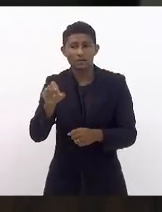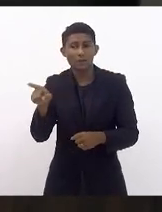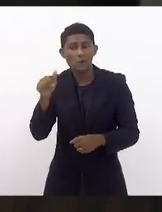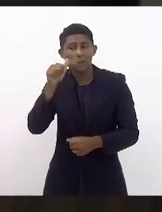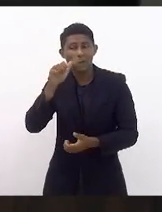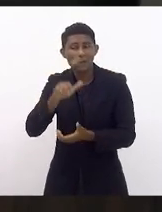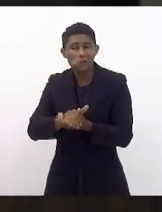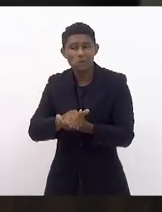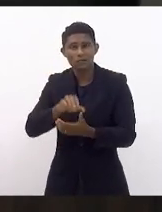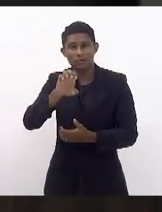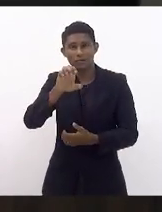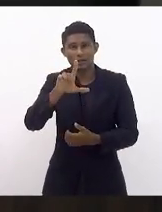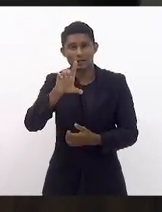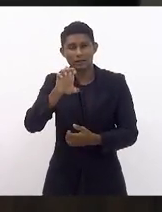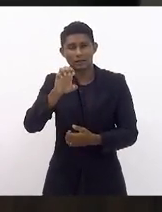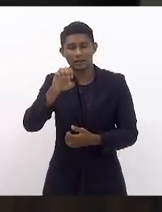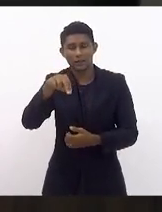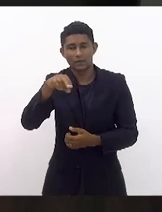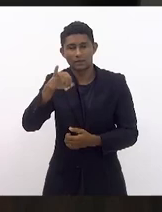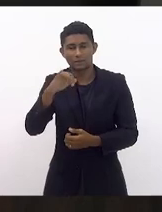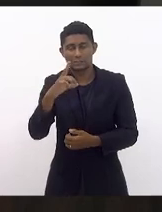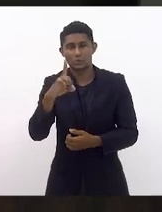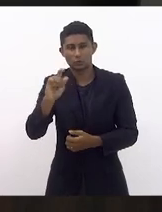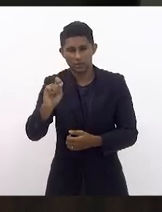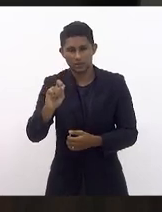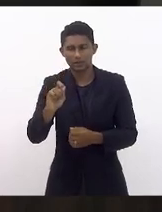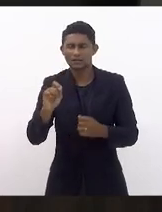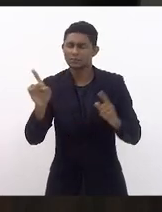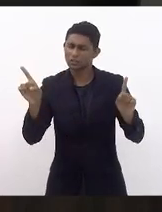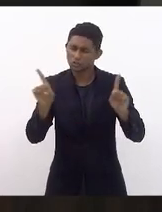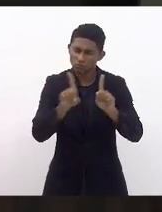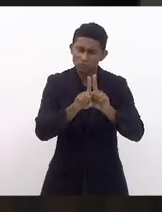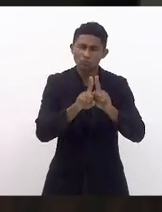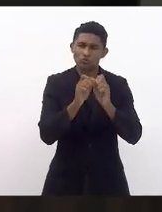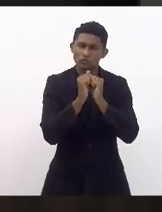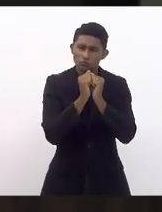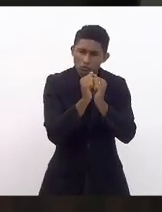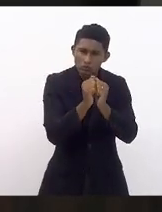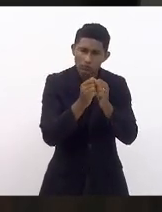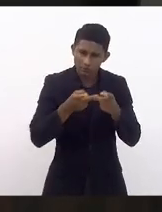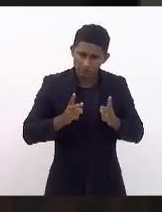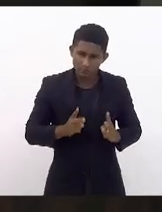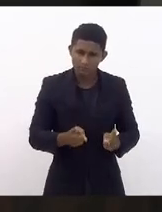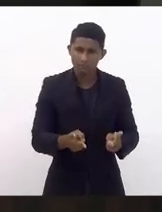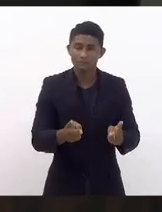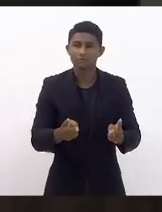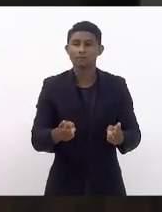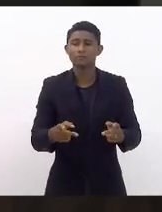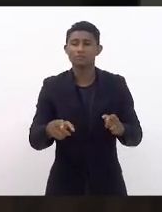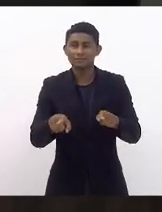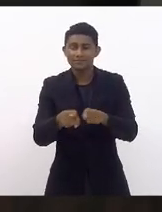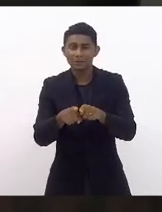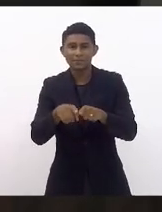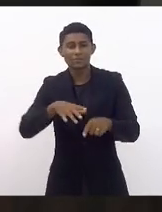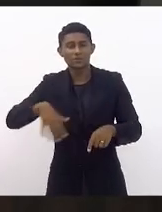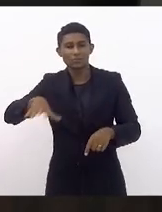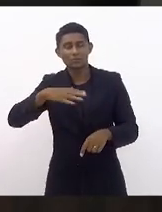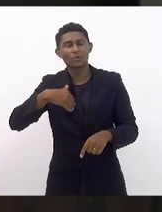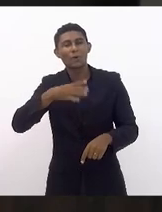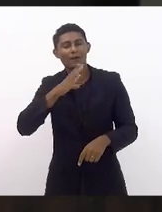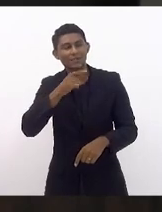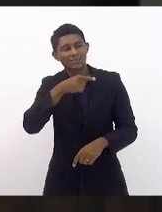Silva Vaz, seu braço direito, conhecida por alguns, inclusive por mim, como Tia